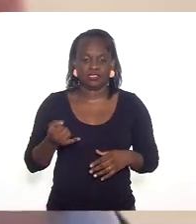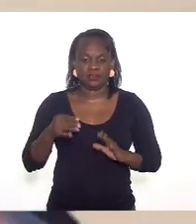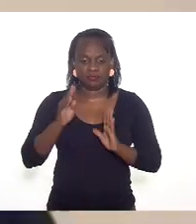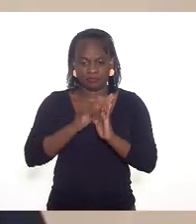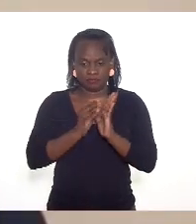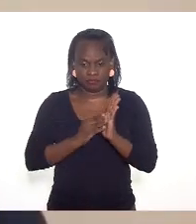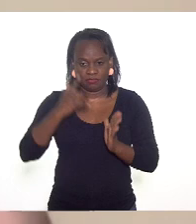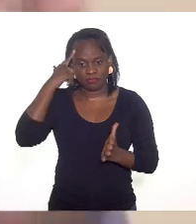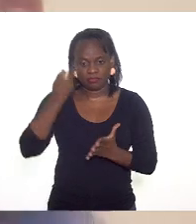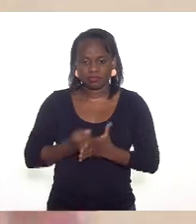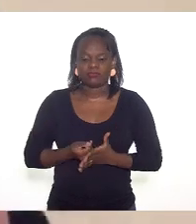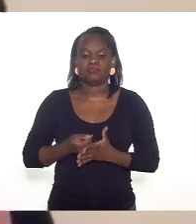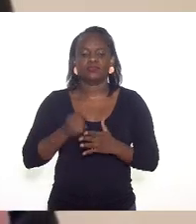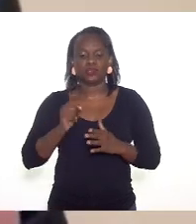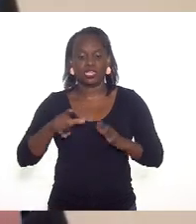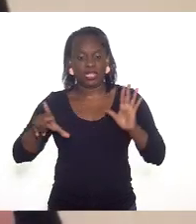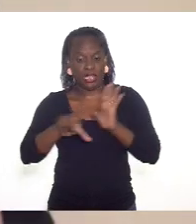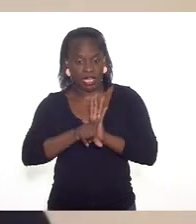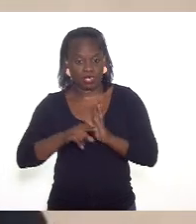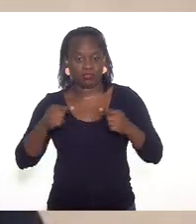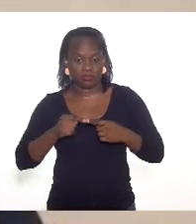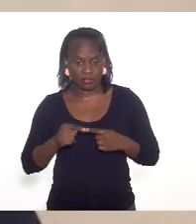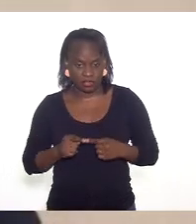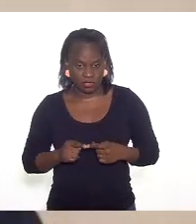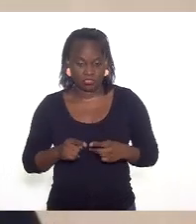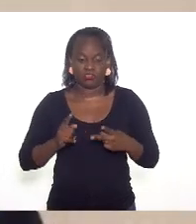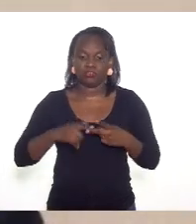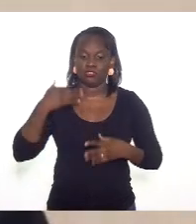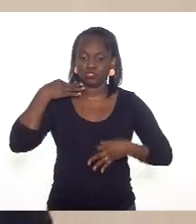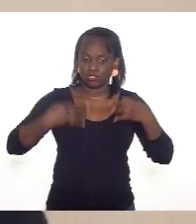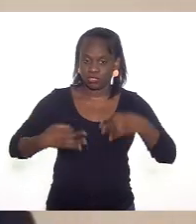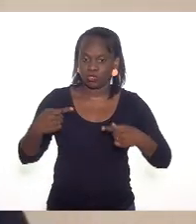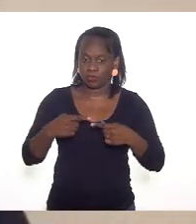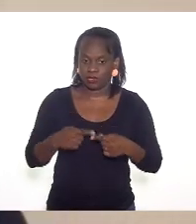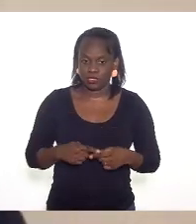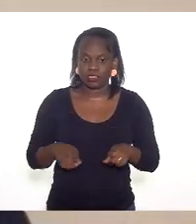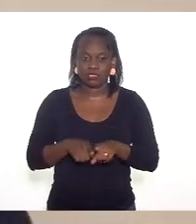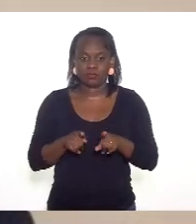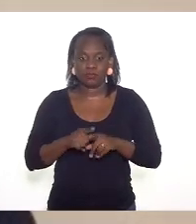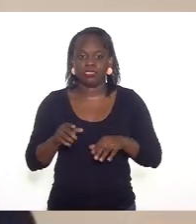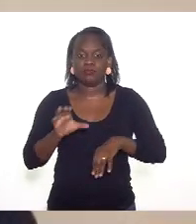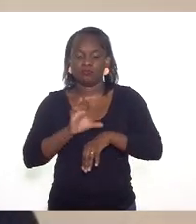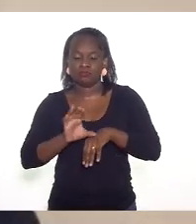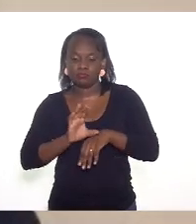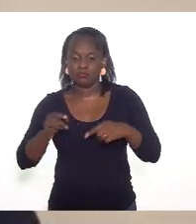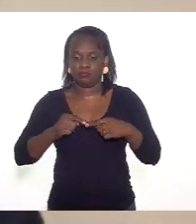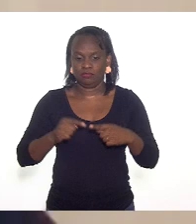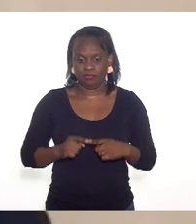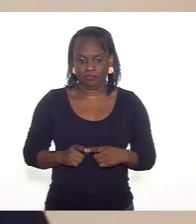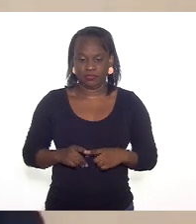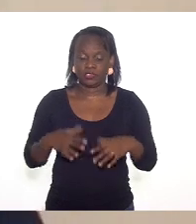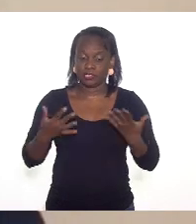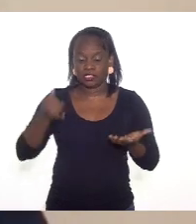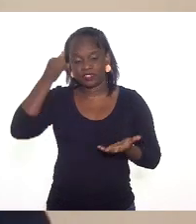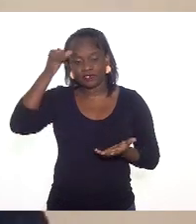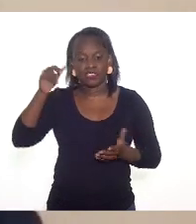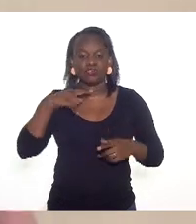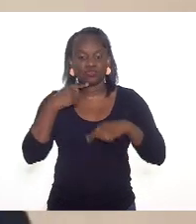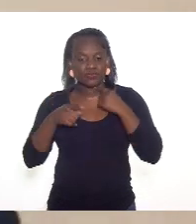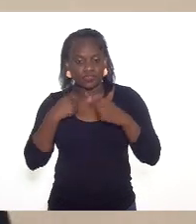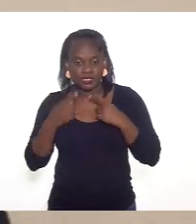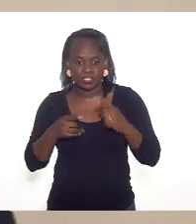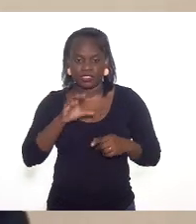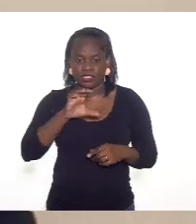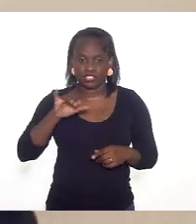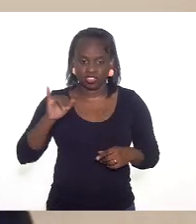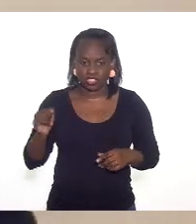emite parecer sobre o que é legal, o que é jurídico e o que é constitucional. Então, para não haver dúvida, a